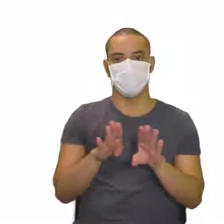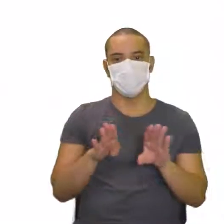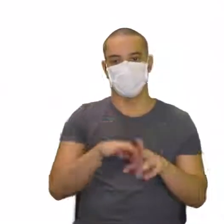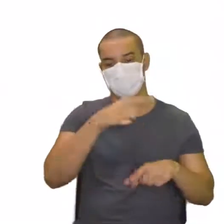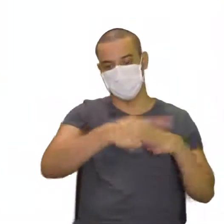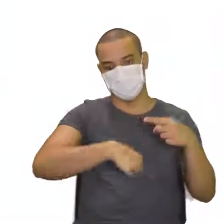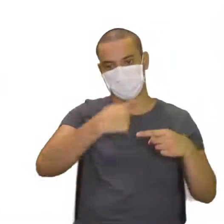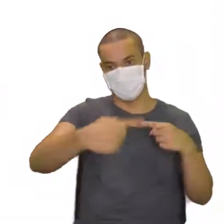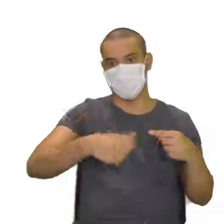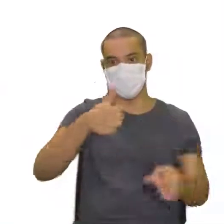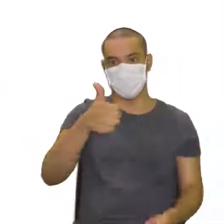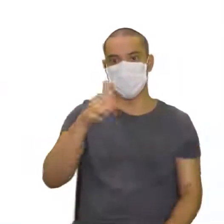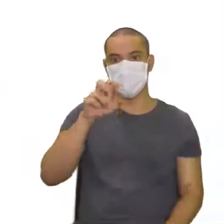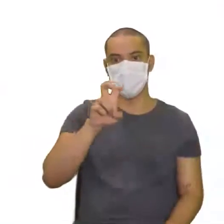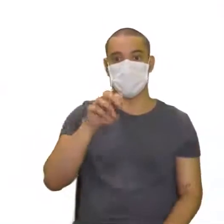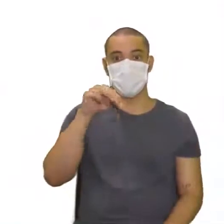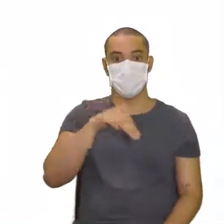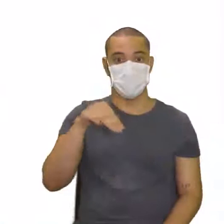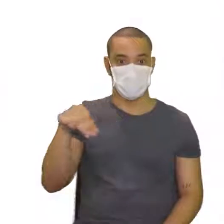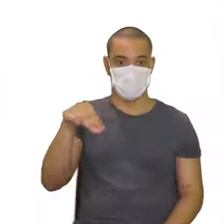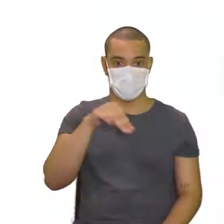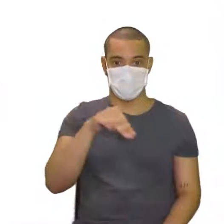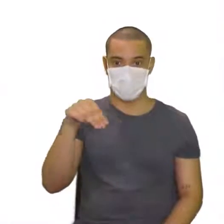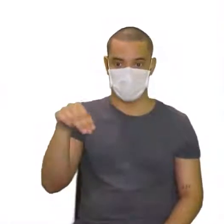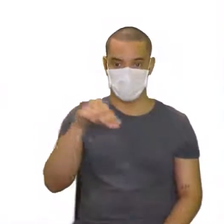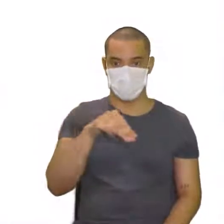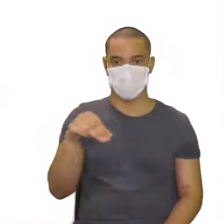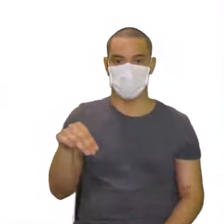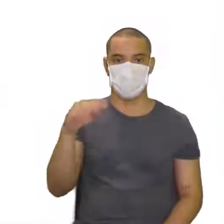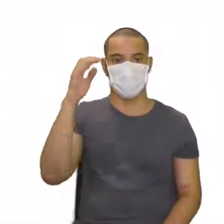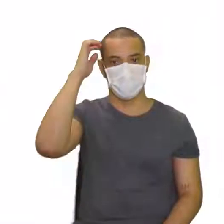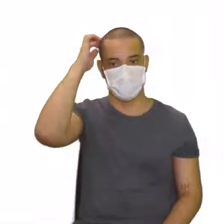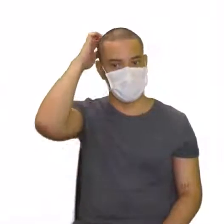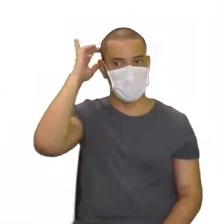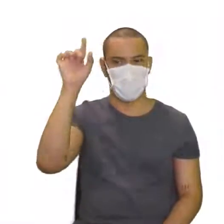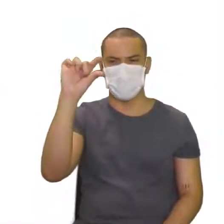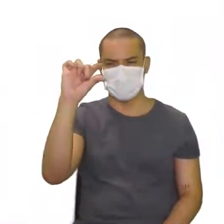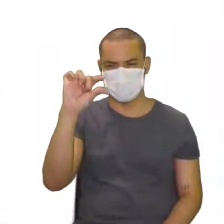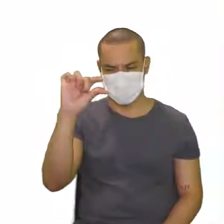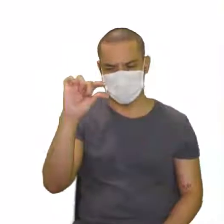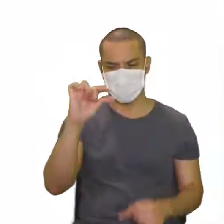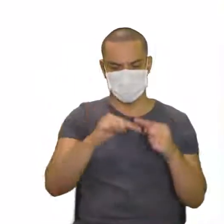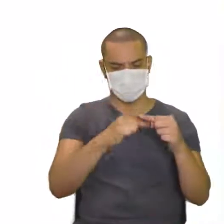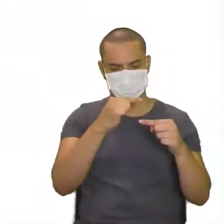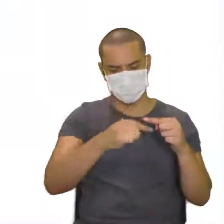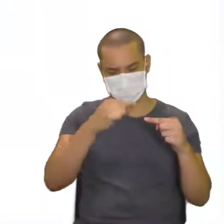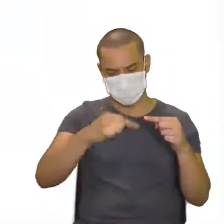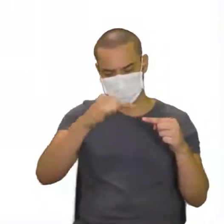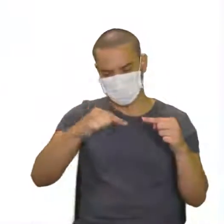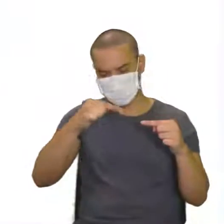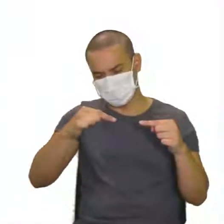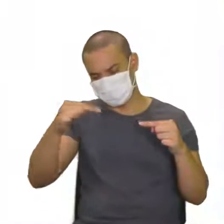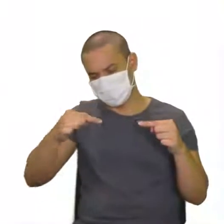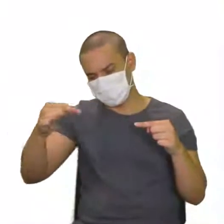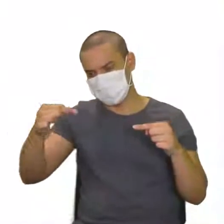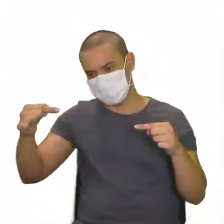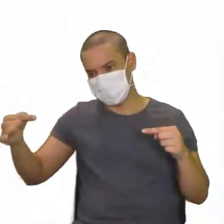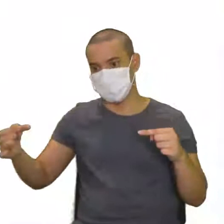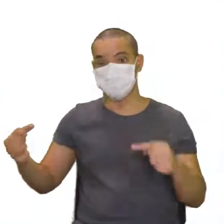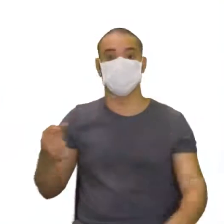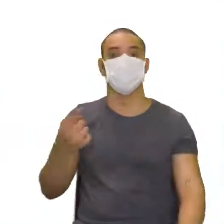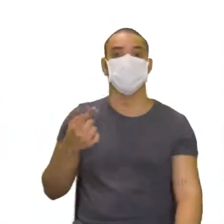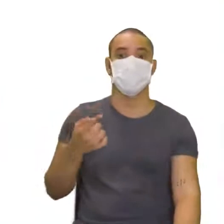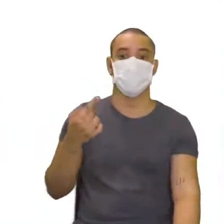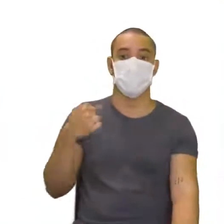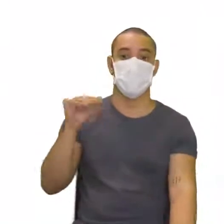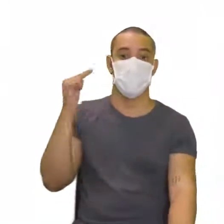raio de 15 milímetros. Então, vocês podem ver que o raio é bem pequeno em relação ao comprimento. E aqui ele está perguntando o